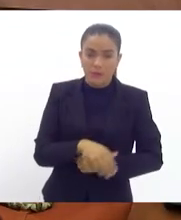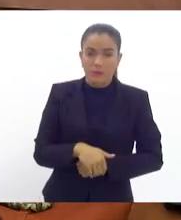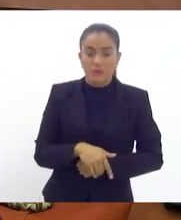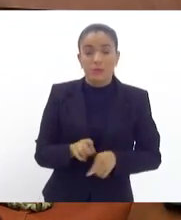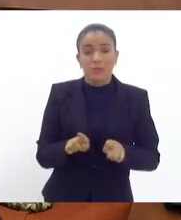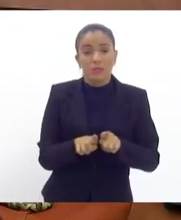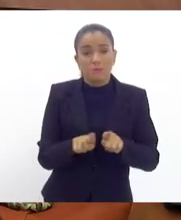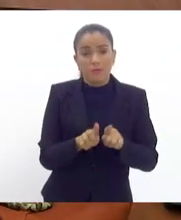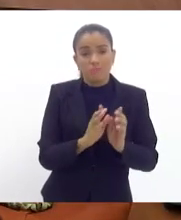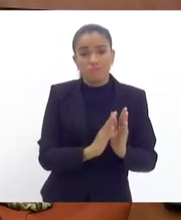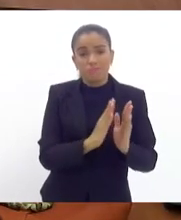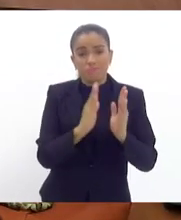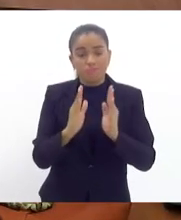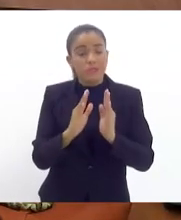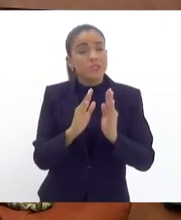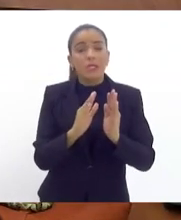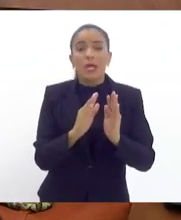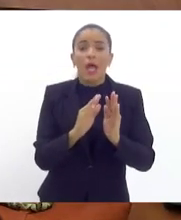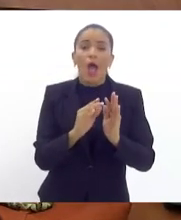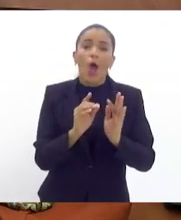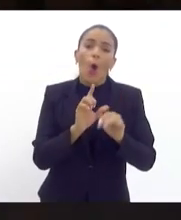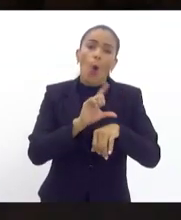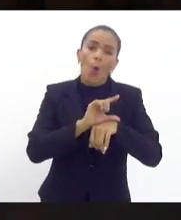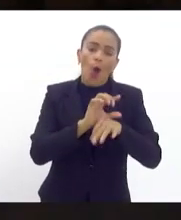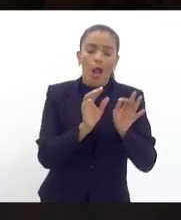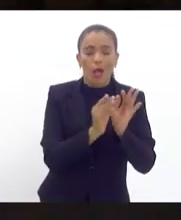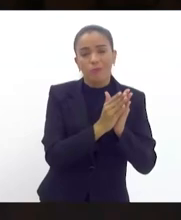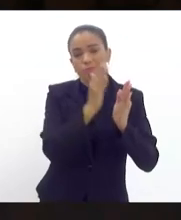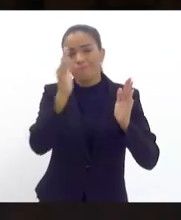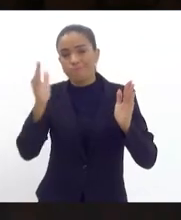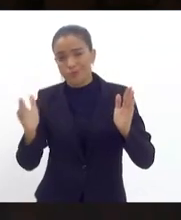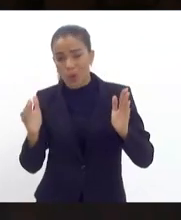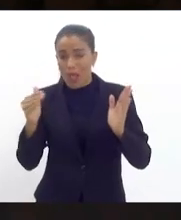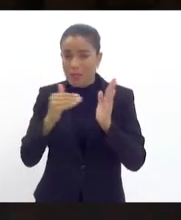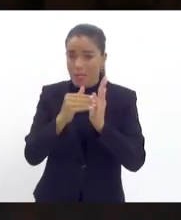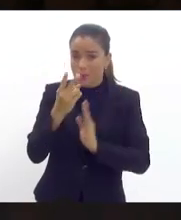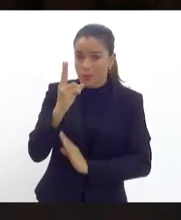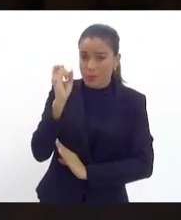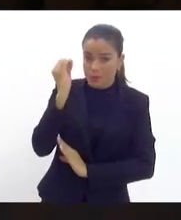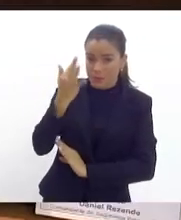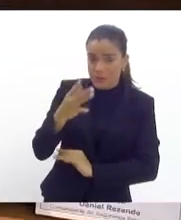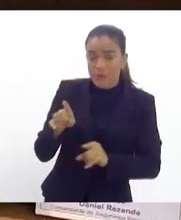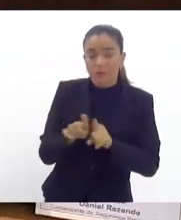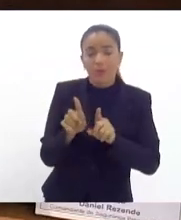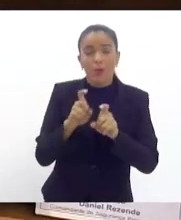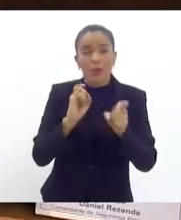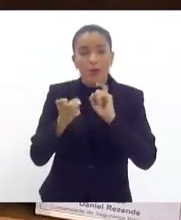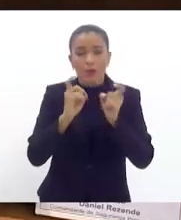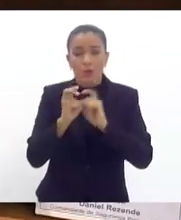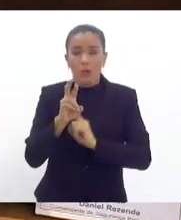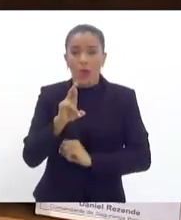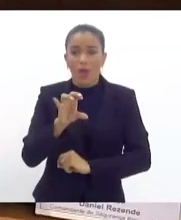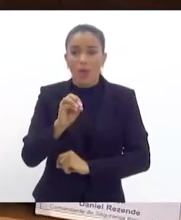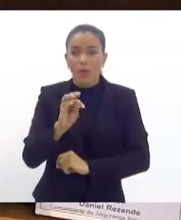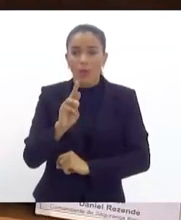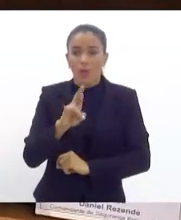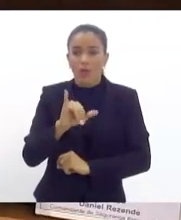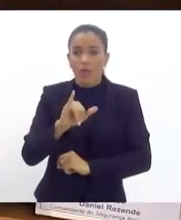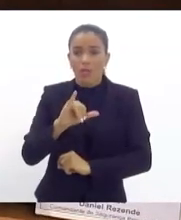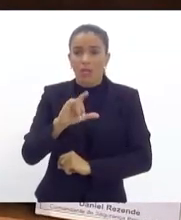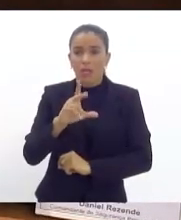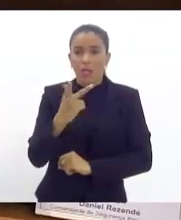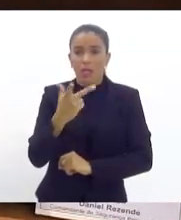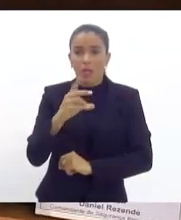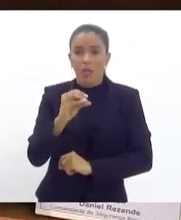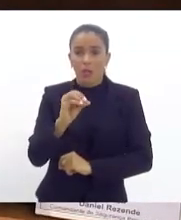tender o segurança presente até às 2 horas da manhã e também uma reunião com a Rio Trilhos pra gente observar esses terrenos